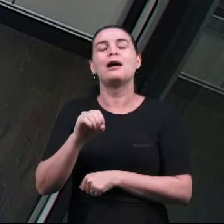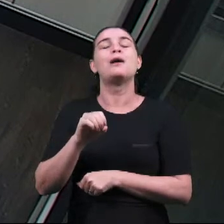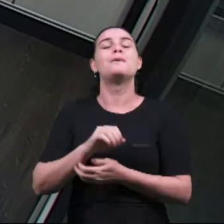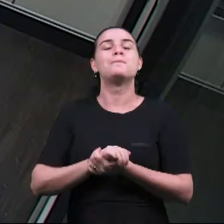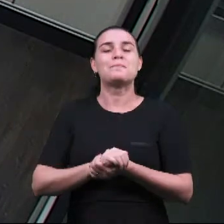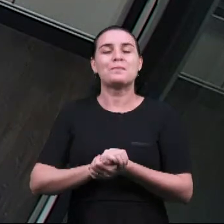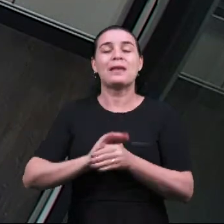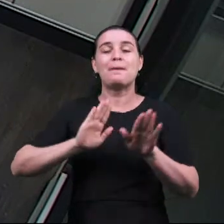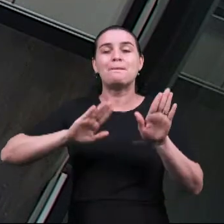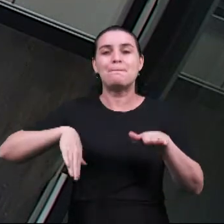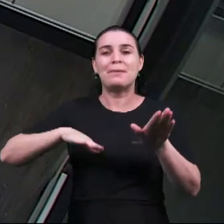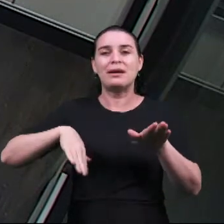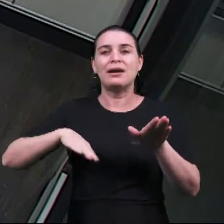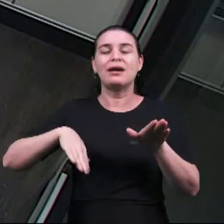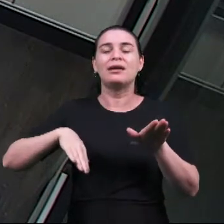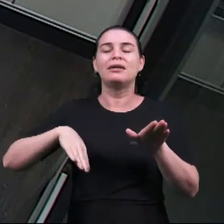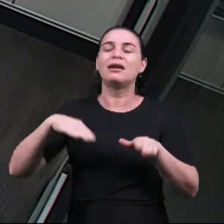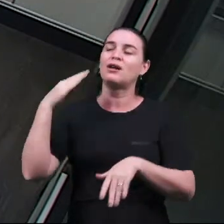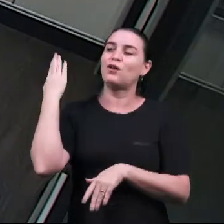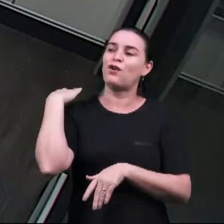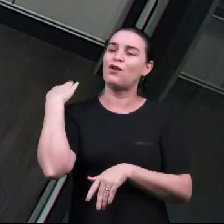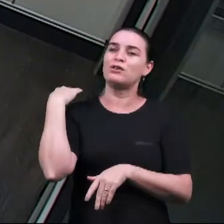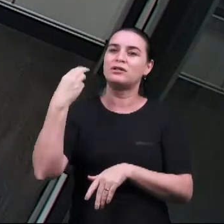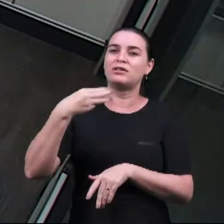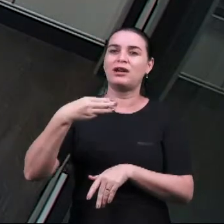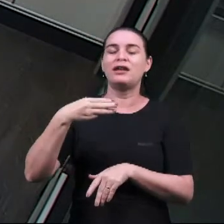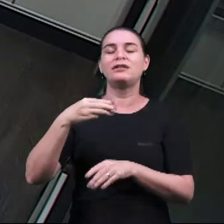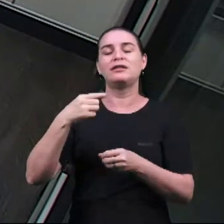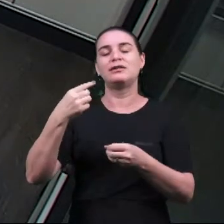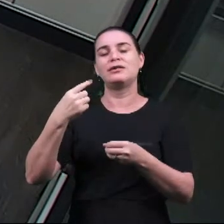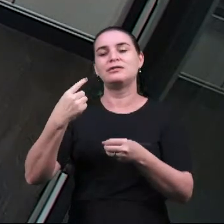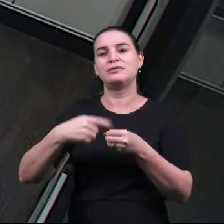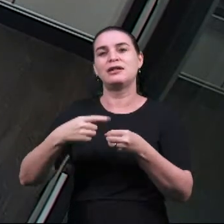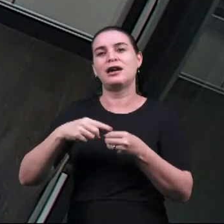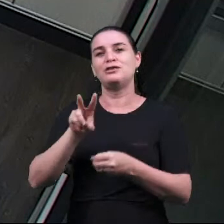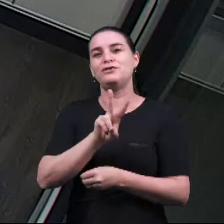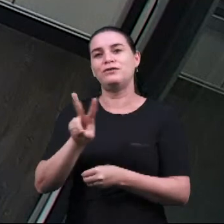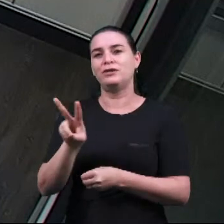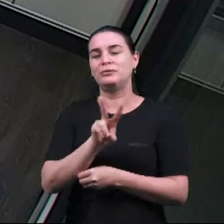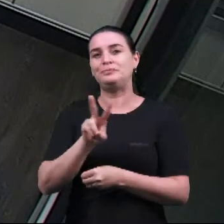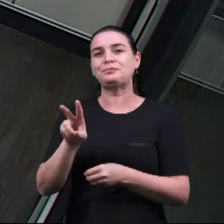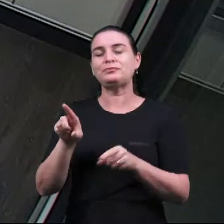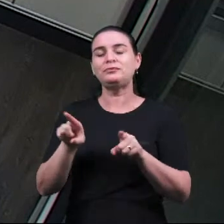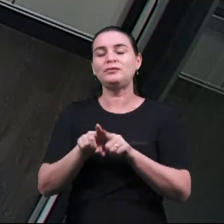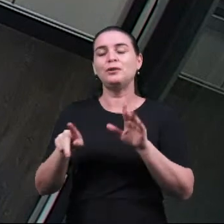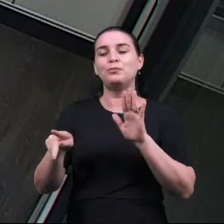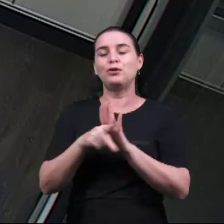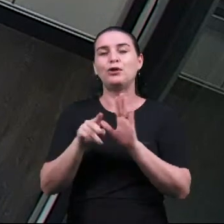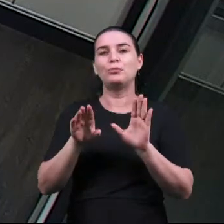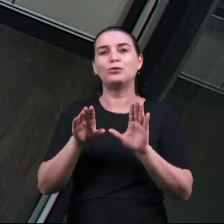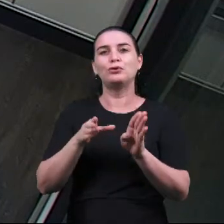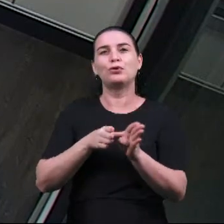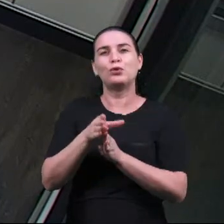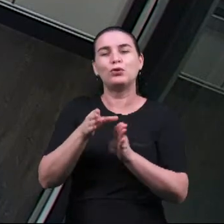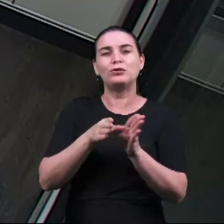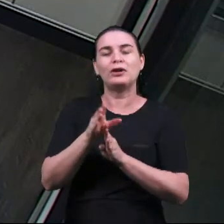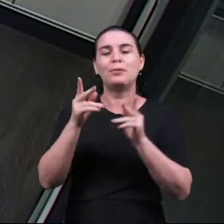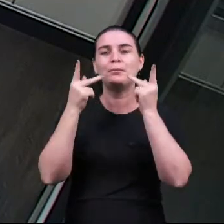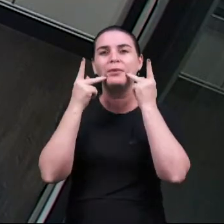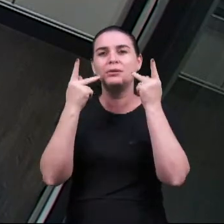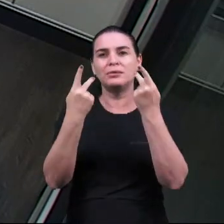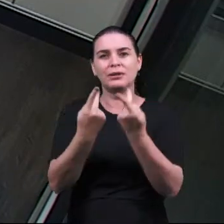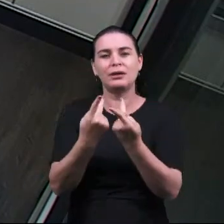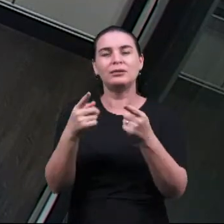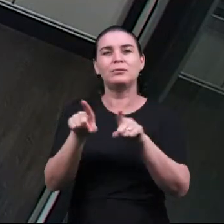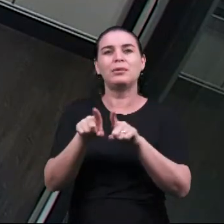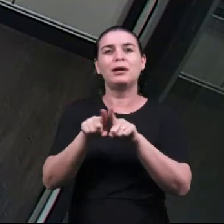Costa 3, que fica aqui em Vila Velha, e também faz parte do Conselho Presbiteral. O pastor Marcelo, ele está